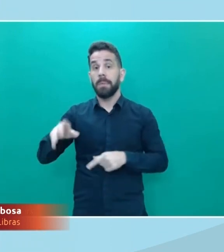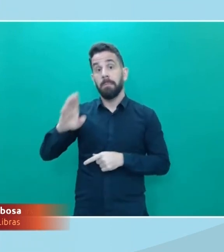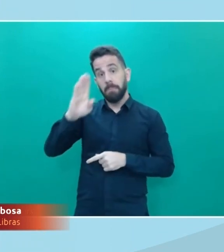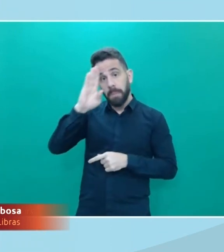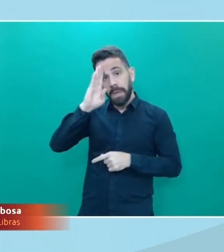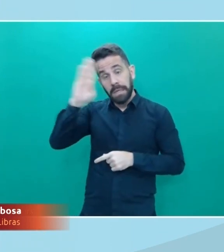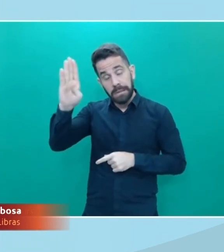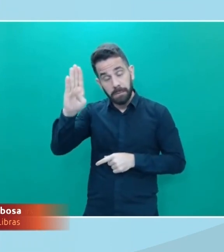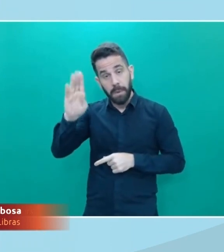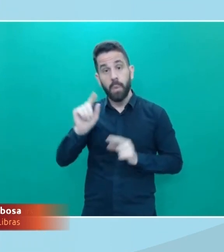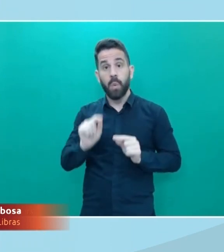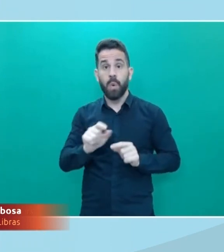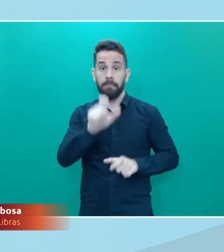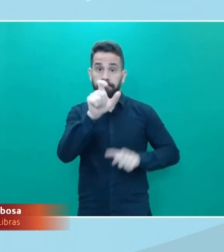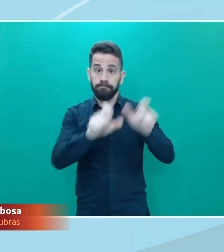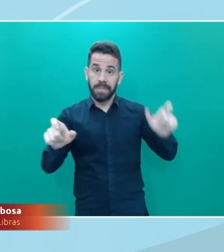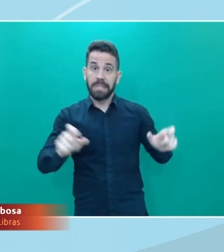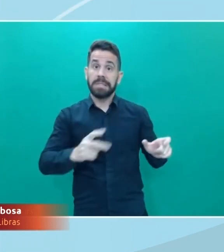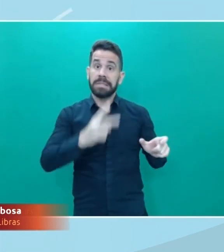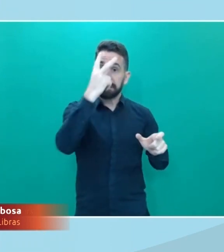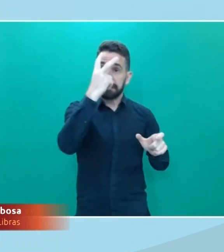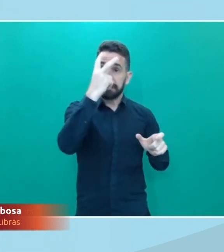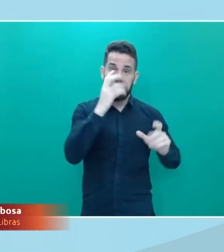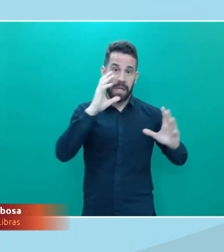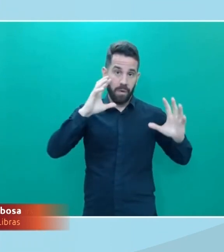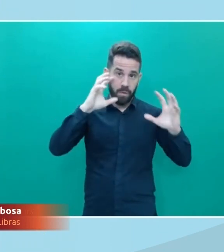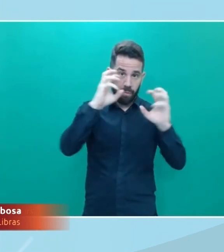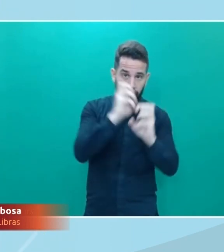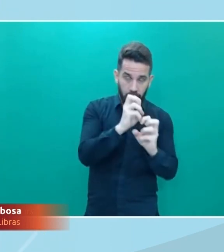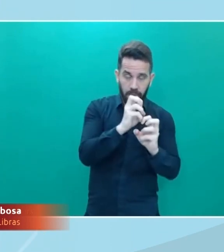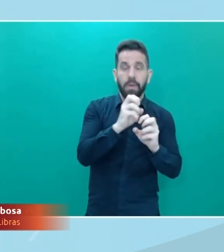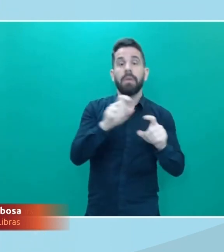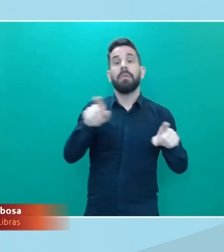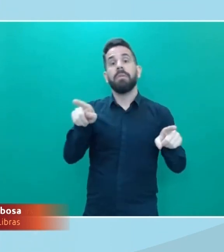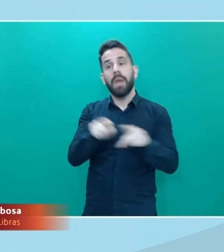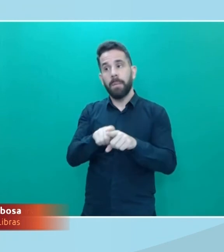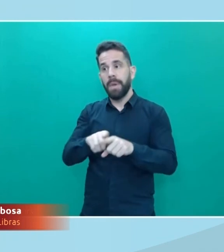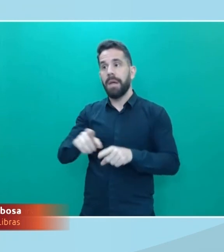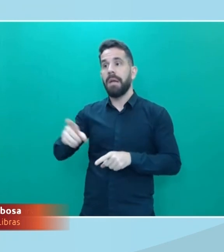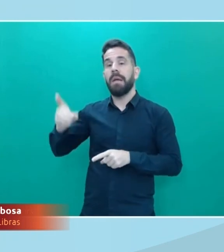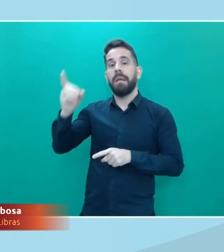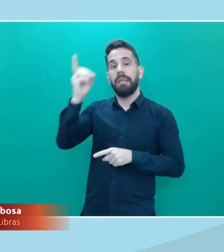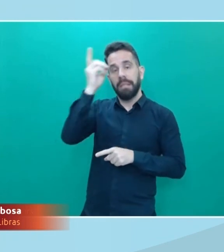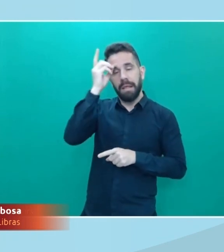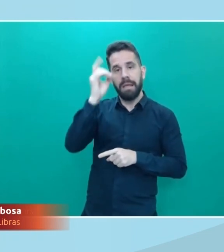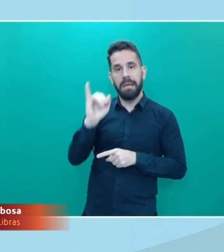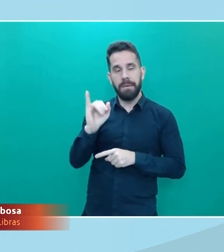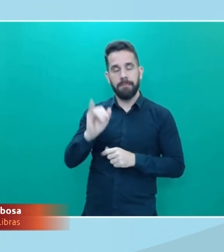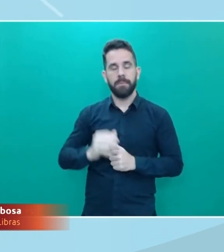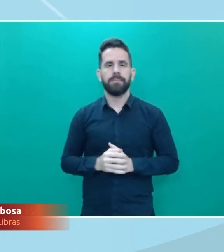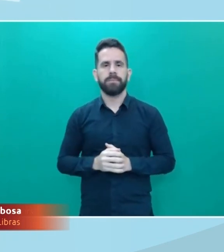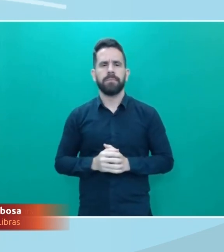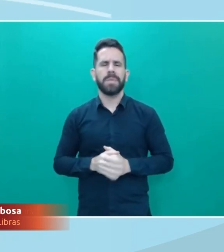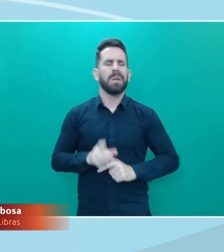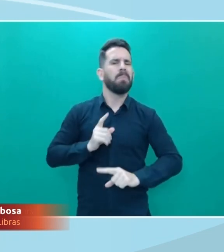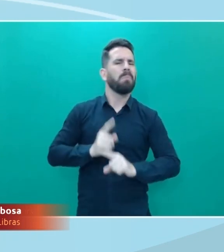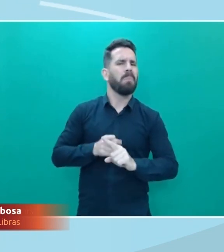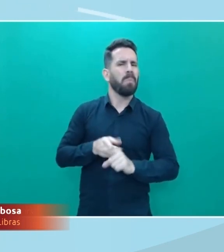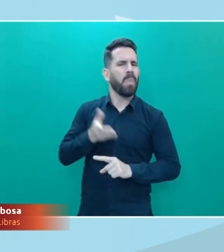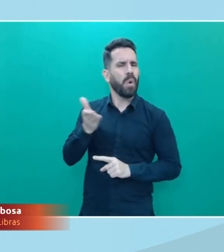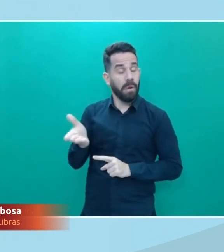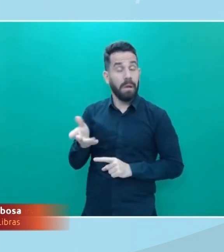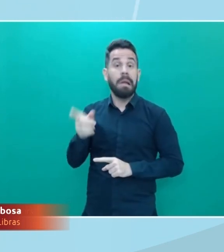espectadores cegos, com baixa visão e deficiência intelectual. Isso acontece porque a história